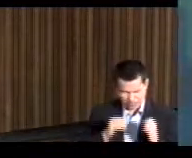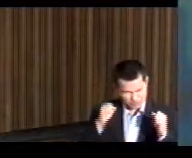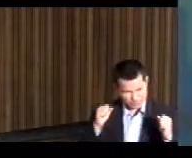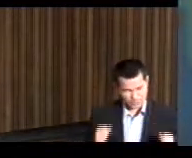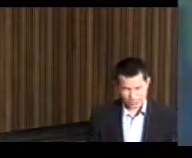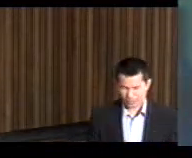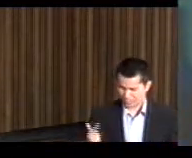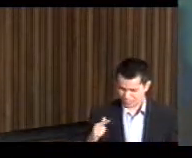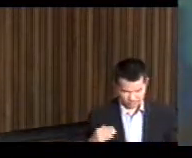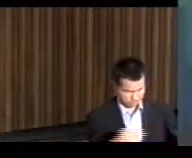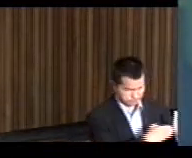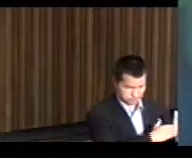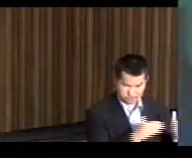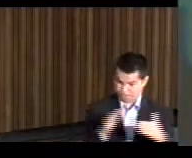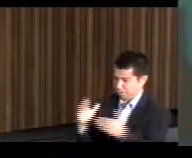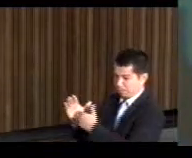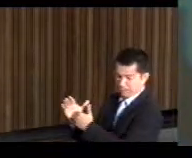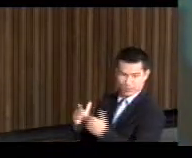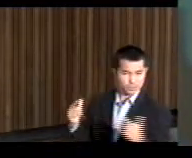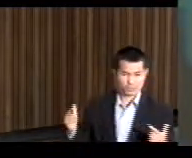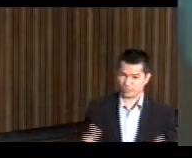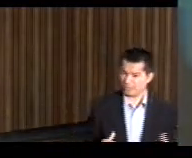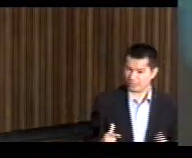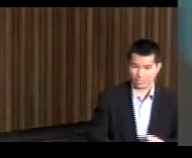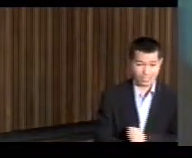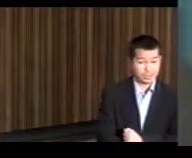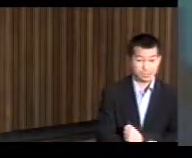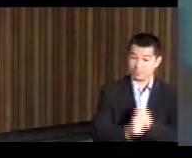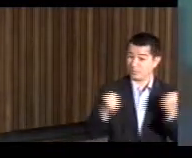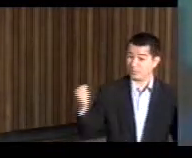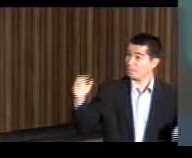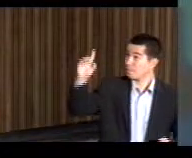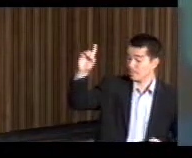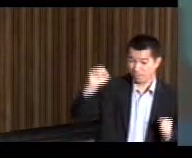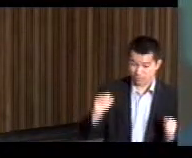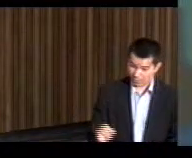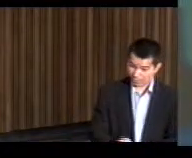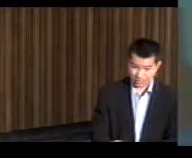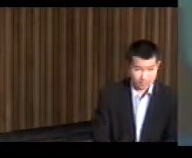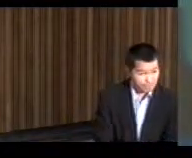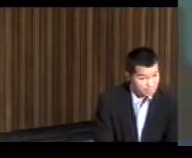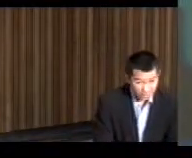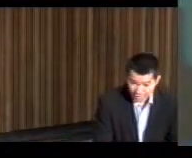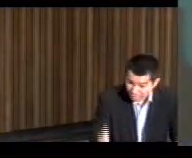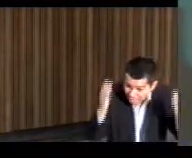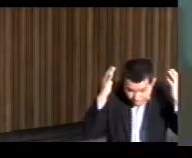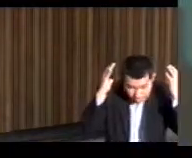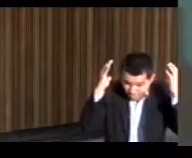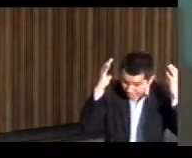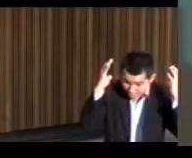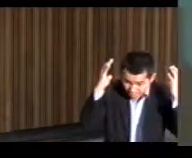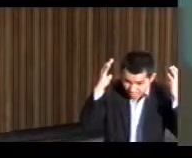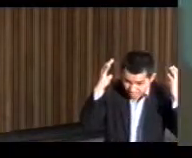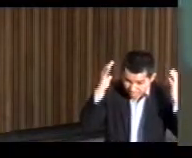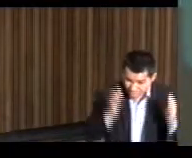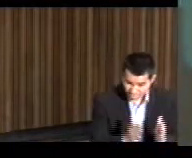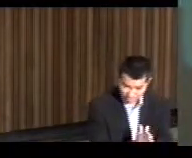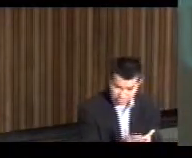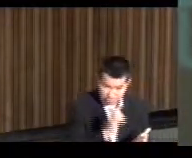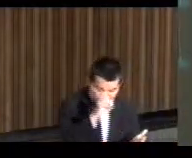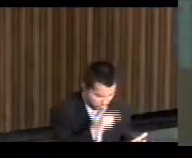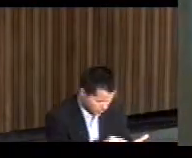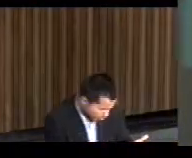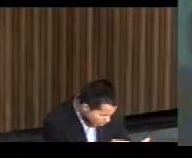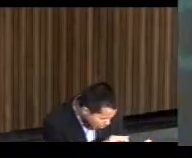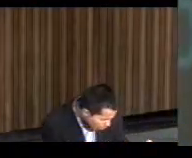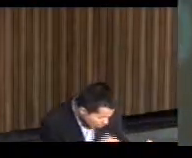limite, aquele para quem não há coisa difícil demais. E é isso que a Bíblia vai nos recordar